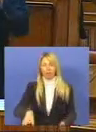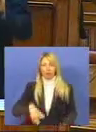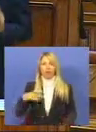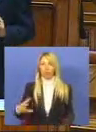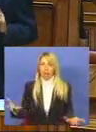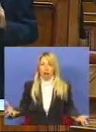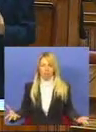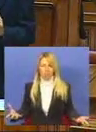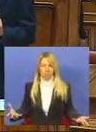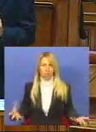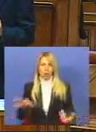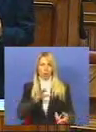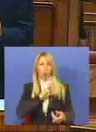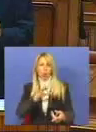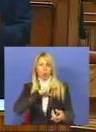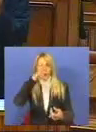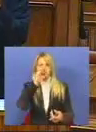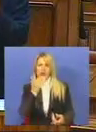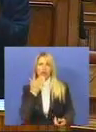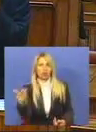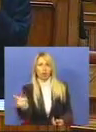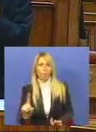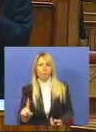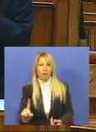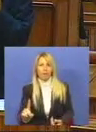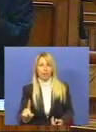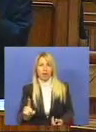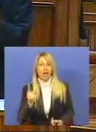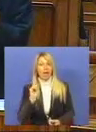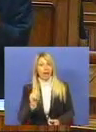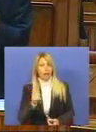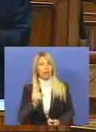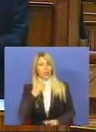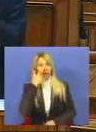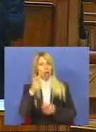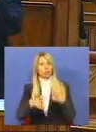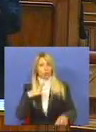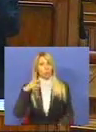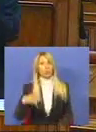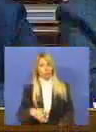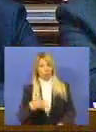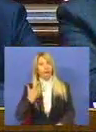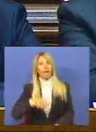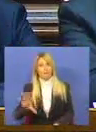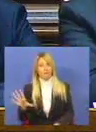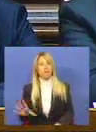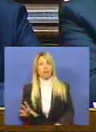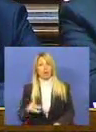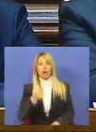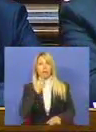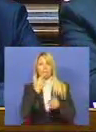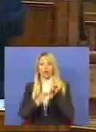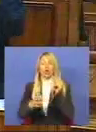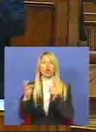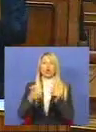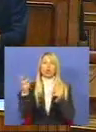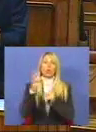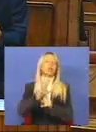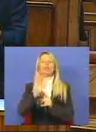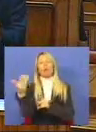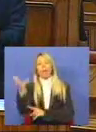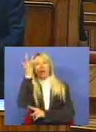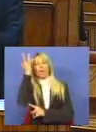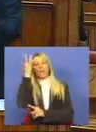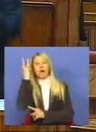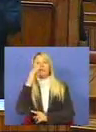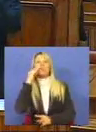não lhes pede, Sr. Primeiro-Ministro, é aquilo que os portugueses querem, que é que os juros que são facilitados aos